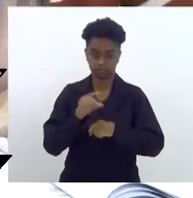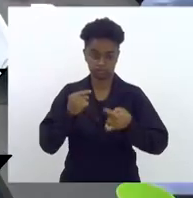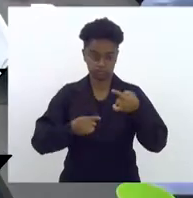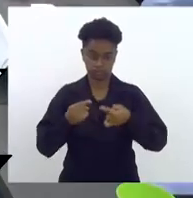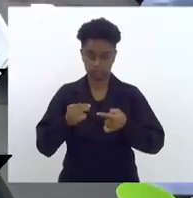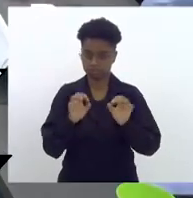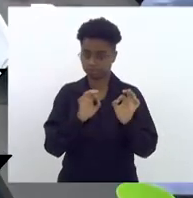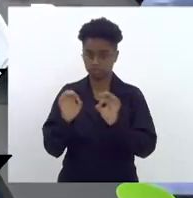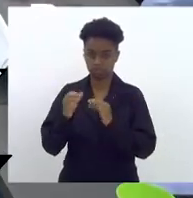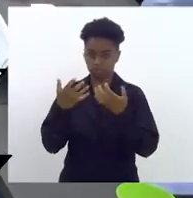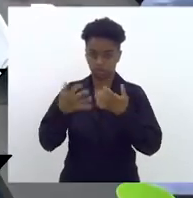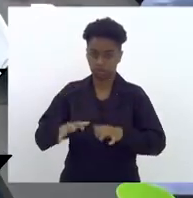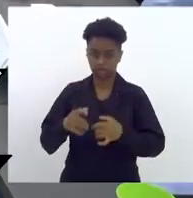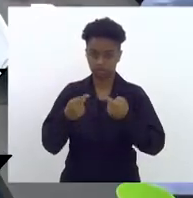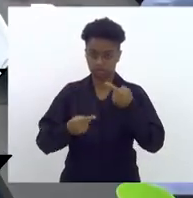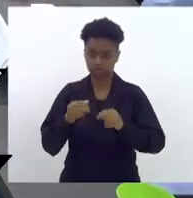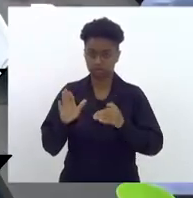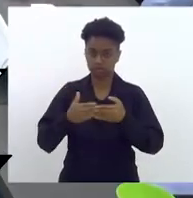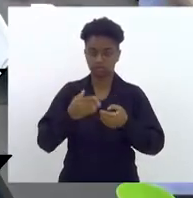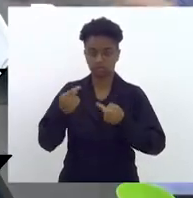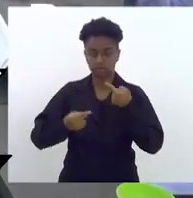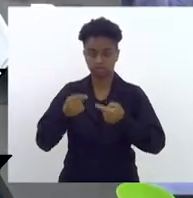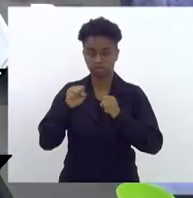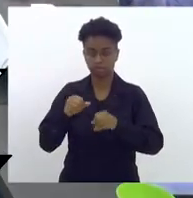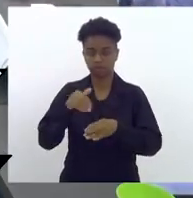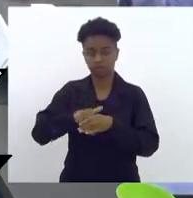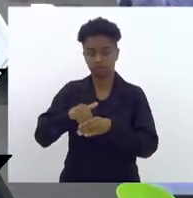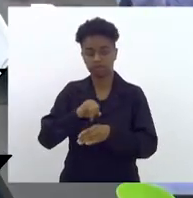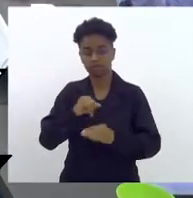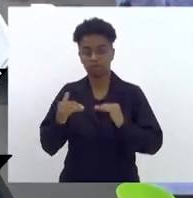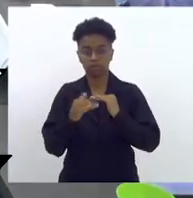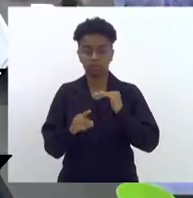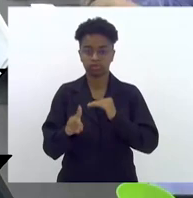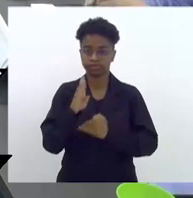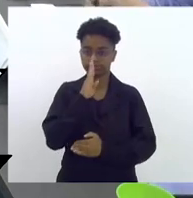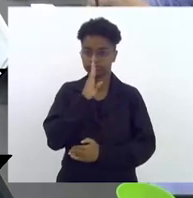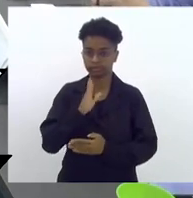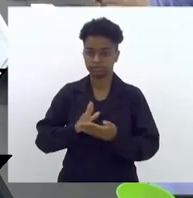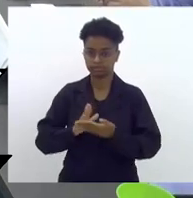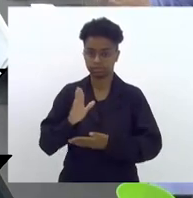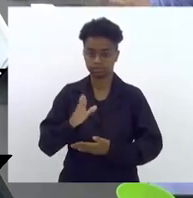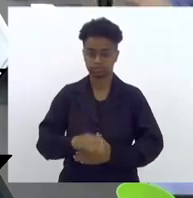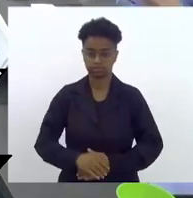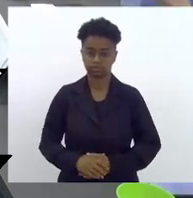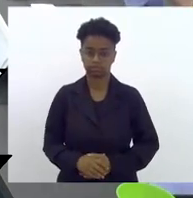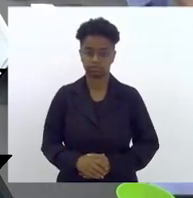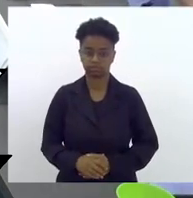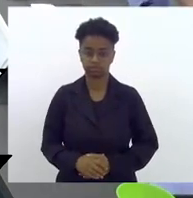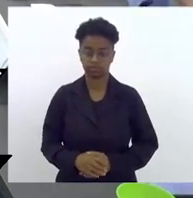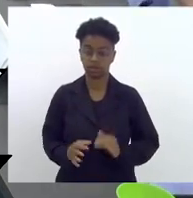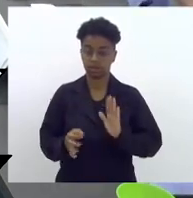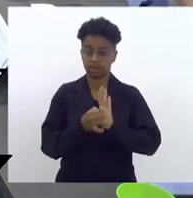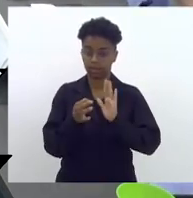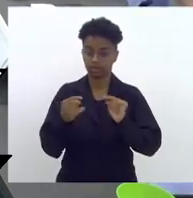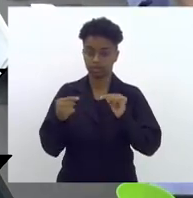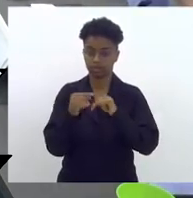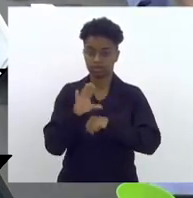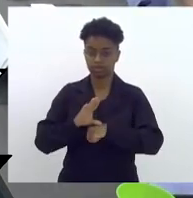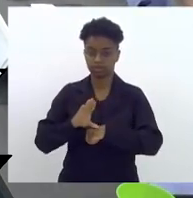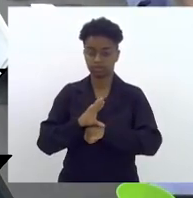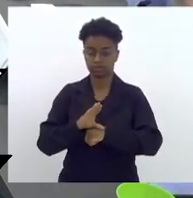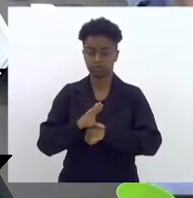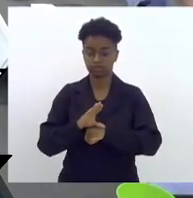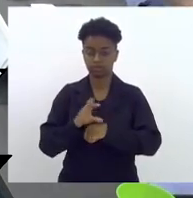não havendo Quem Queira discutir encerrar a discussão em votação senhores que aprovam permaneceu Como estão aprovado parecer pela juridicidade